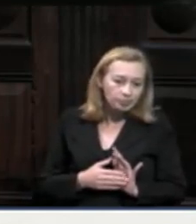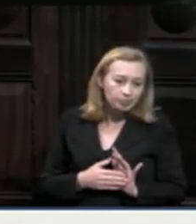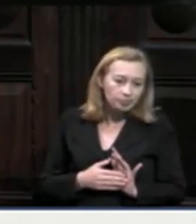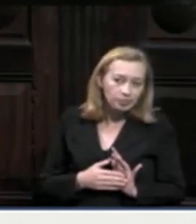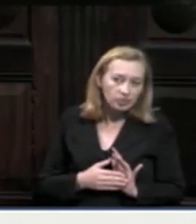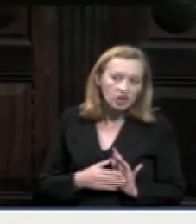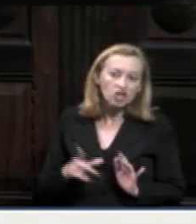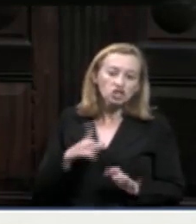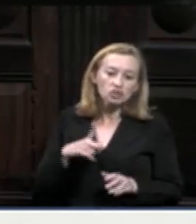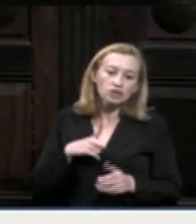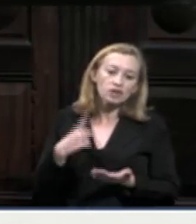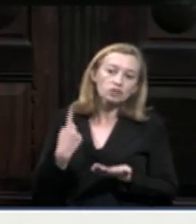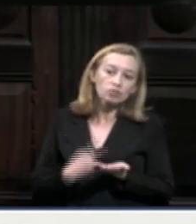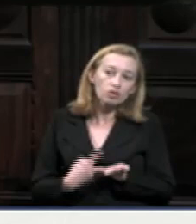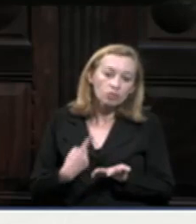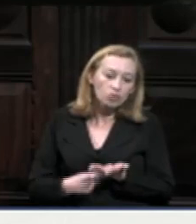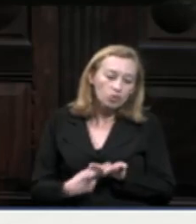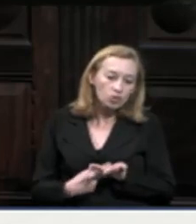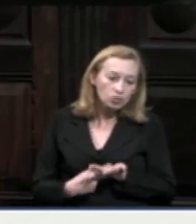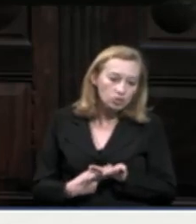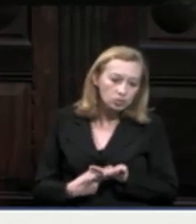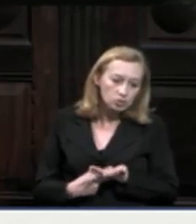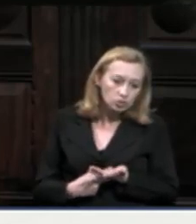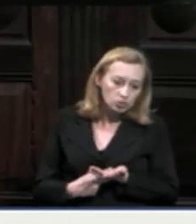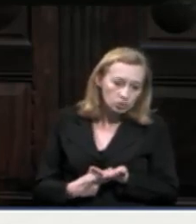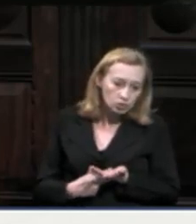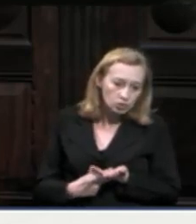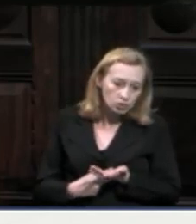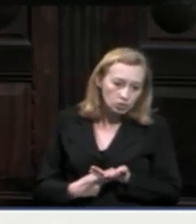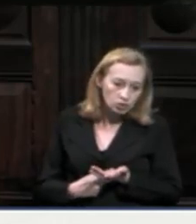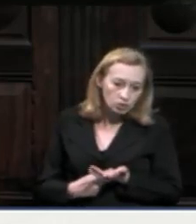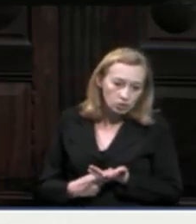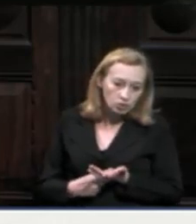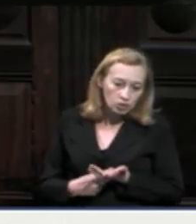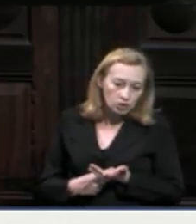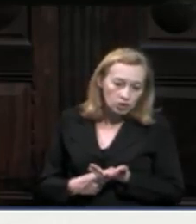houvesse um acordo e o